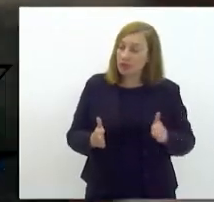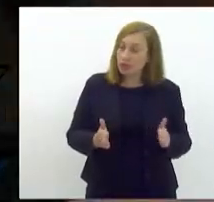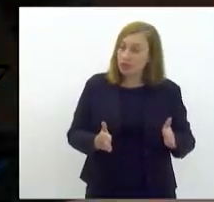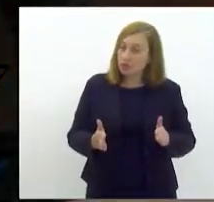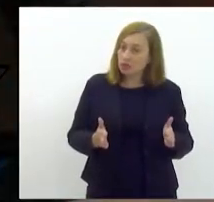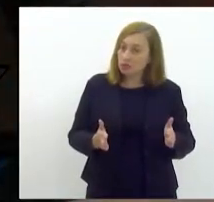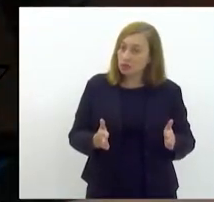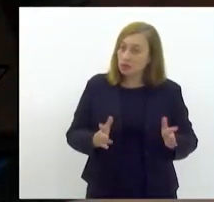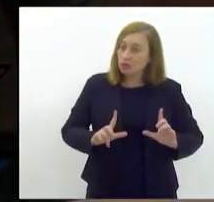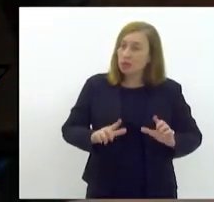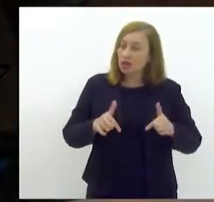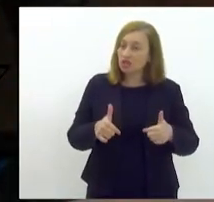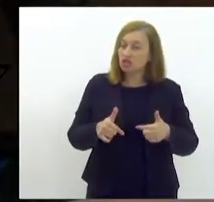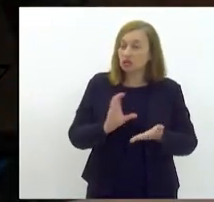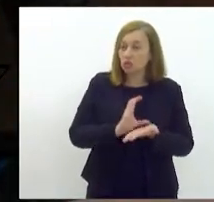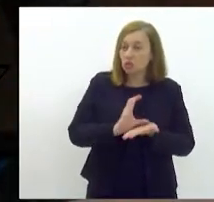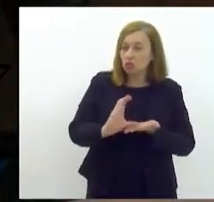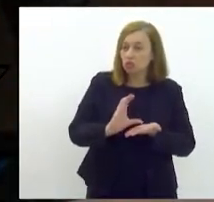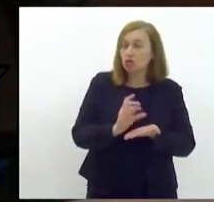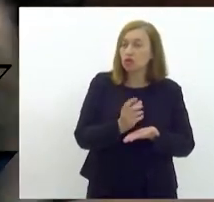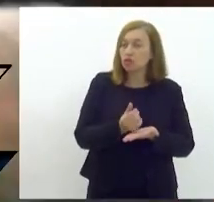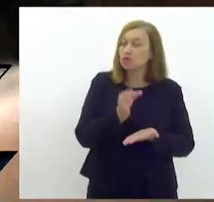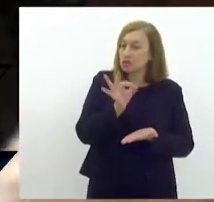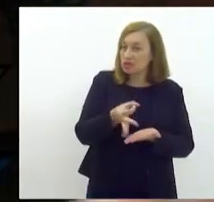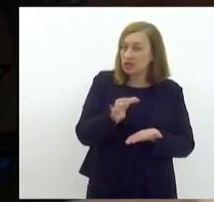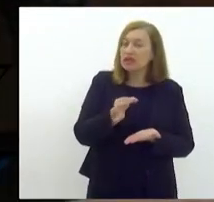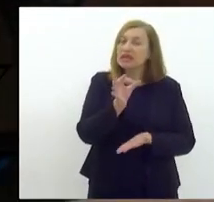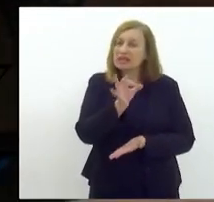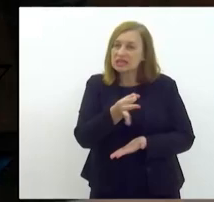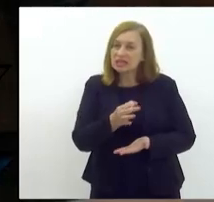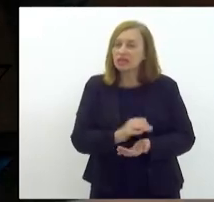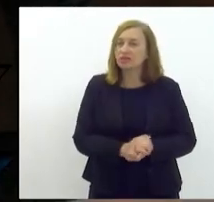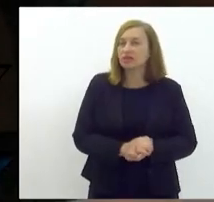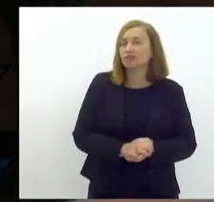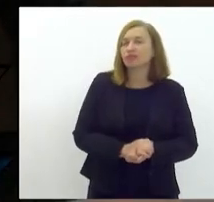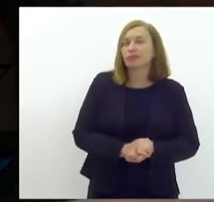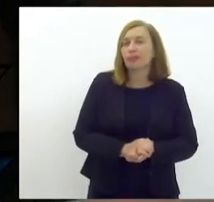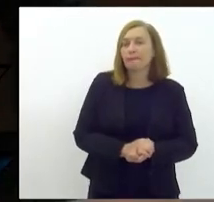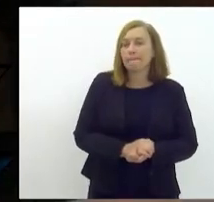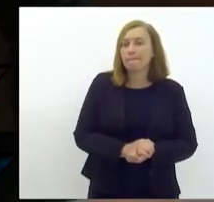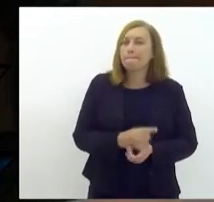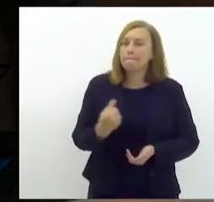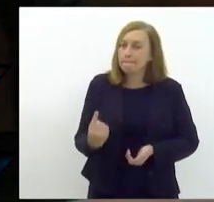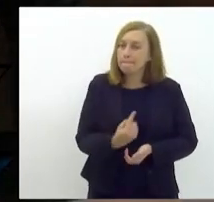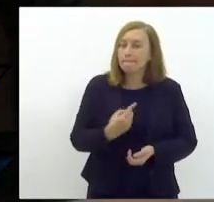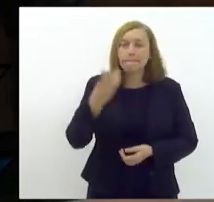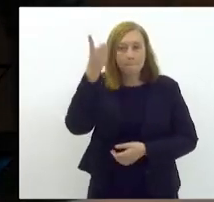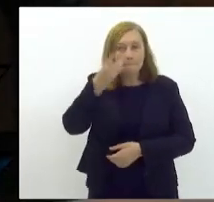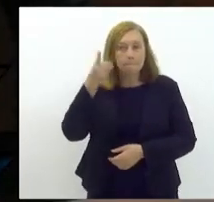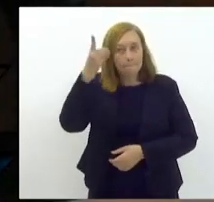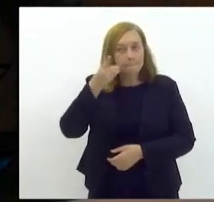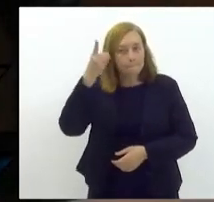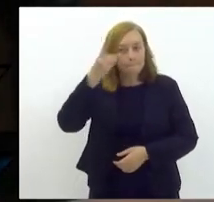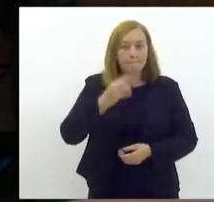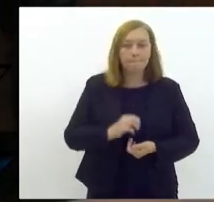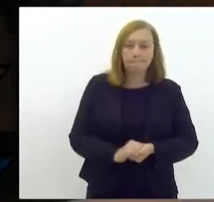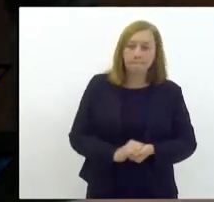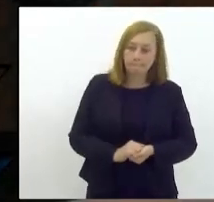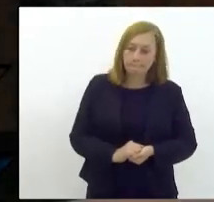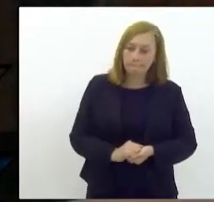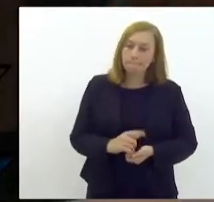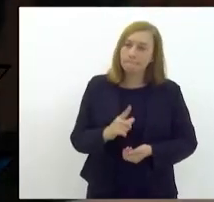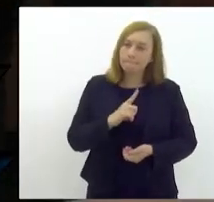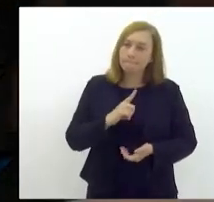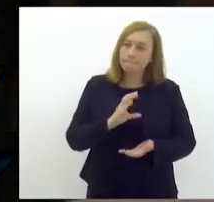aplicabilidade dos recursos e é evidente que é legítimo que nós deputados e deputadas que